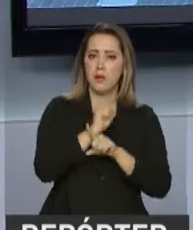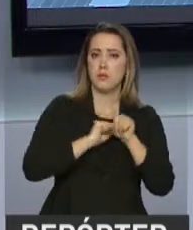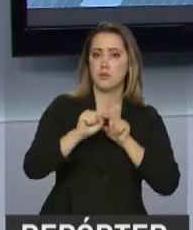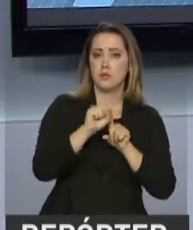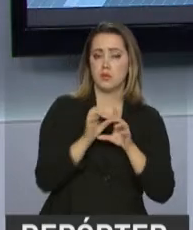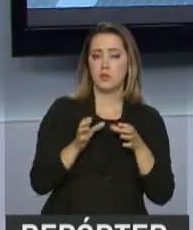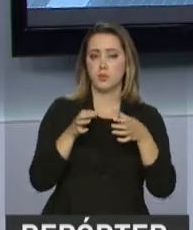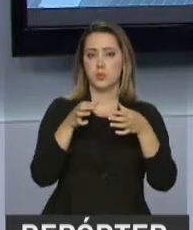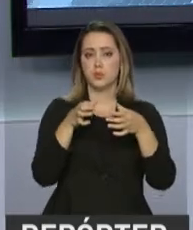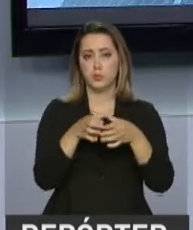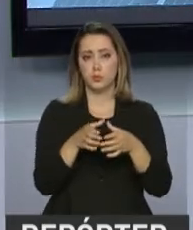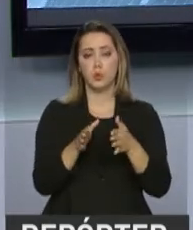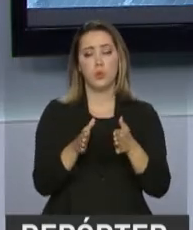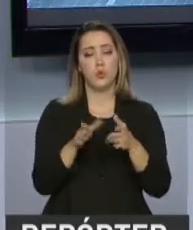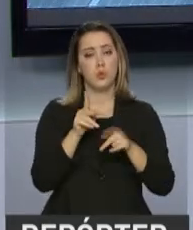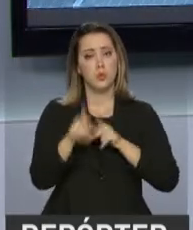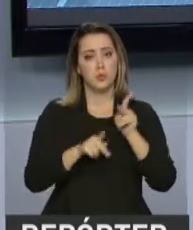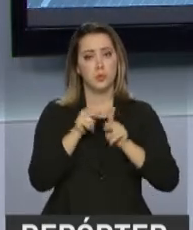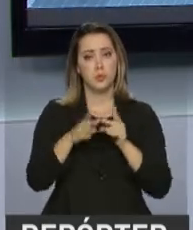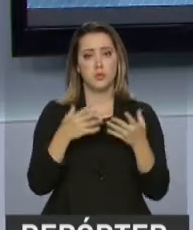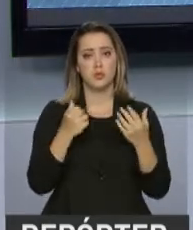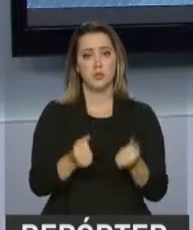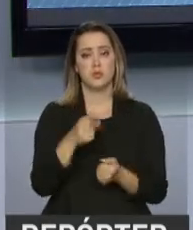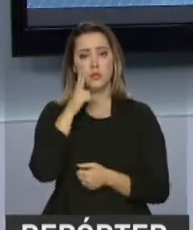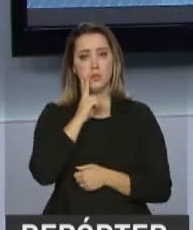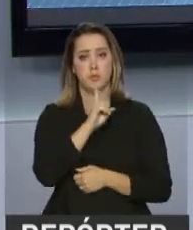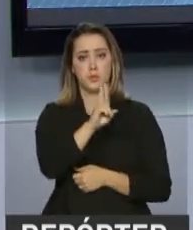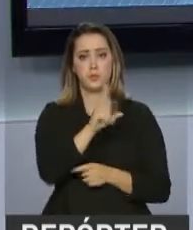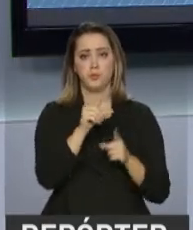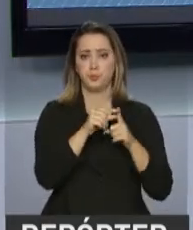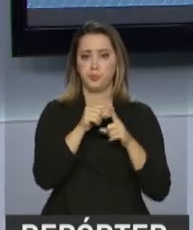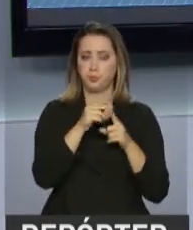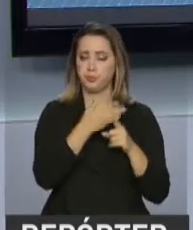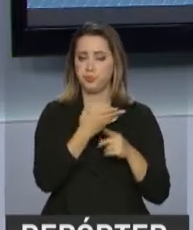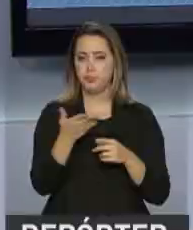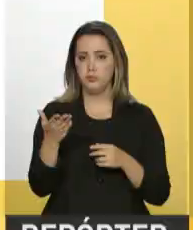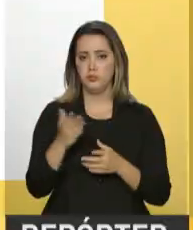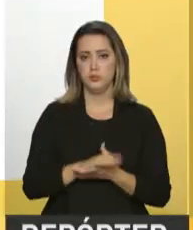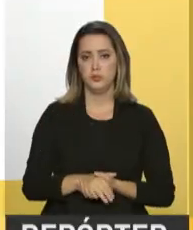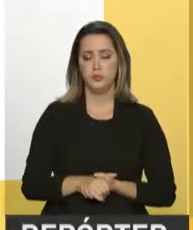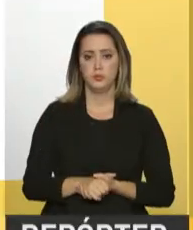capital fluminense. Nós vamos então ouvir um trecho das declarações do ministro.